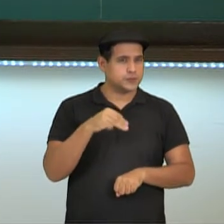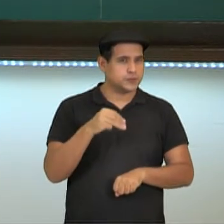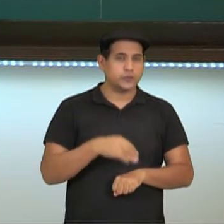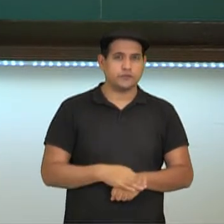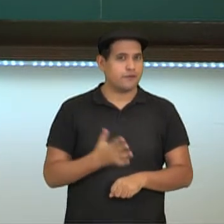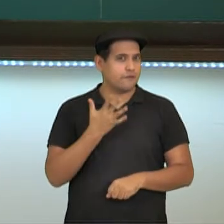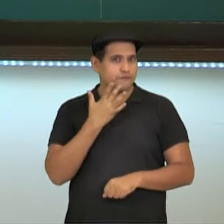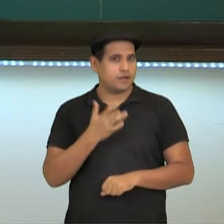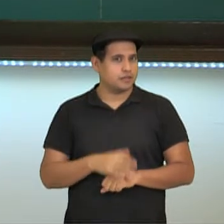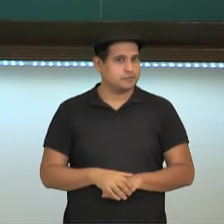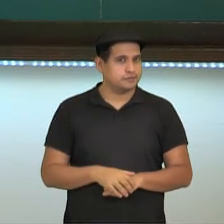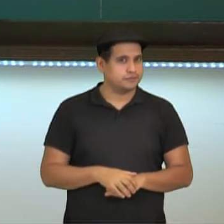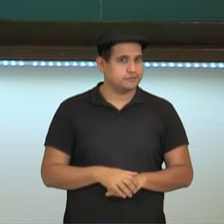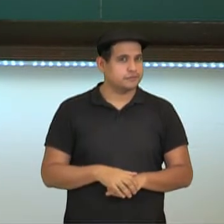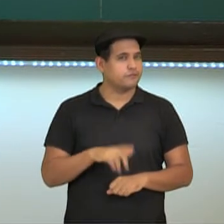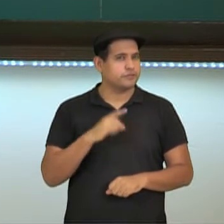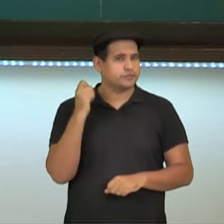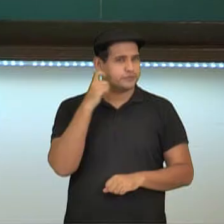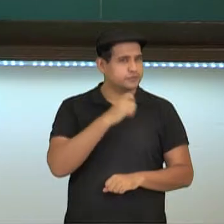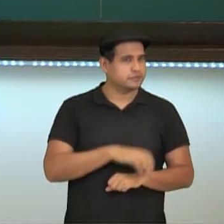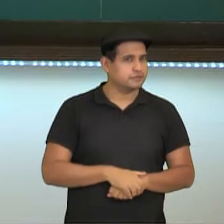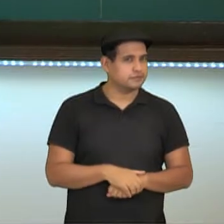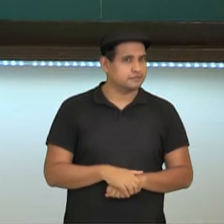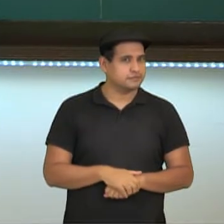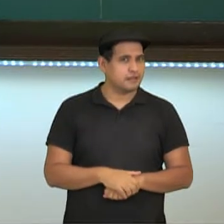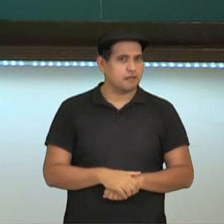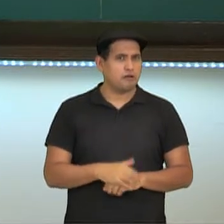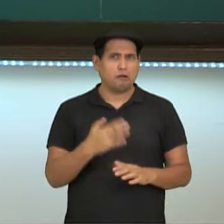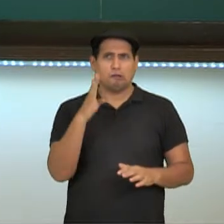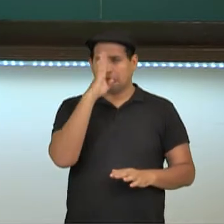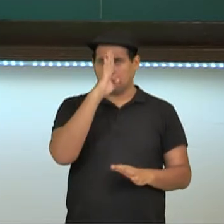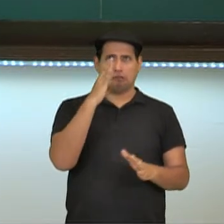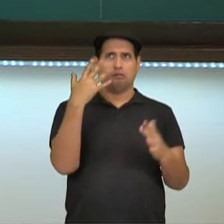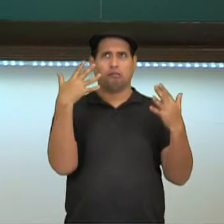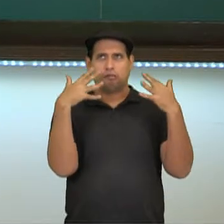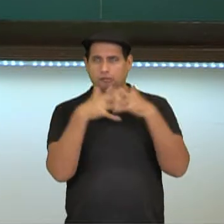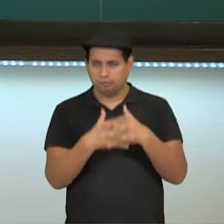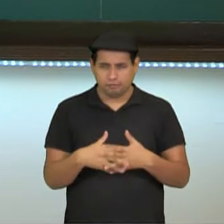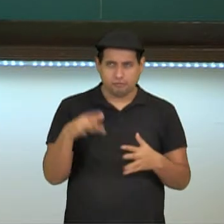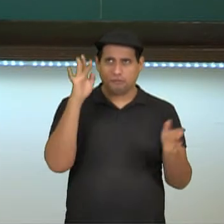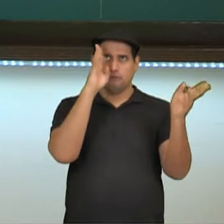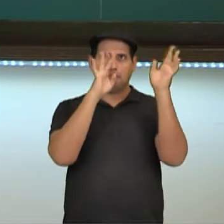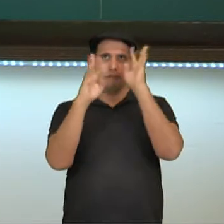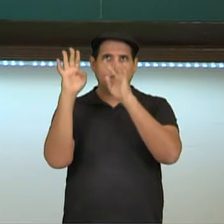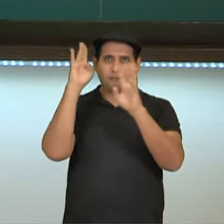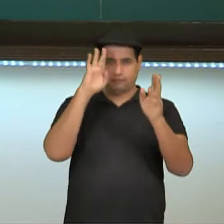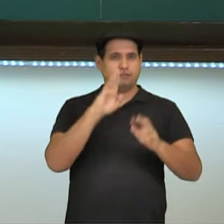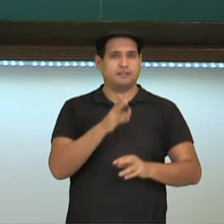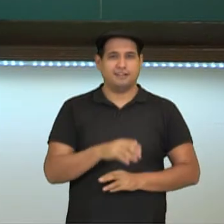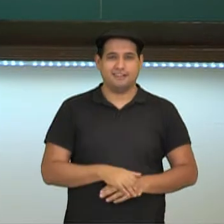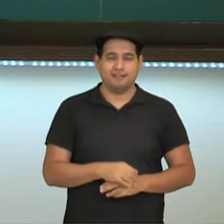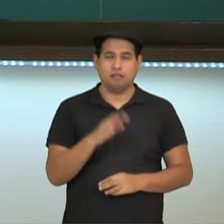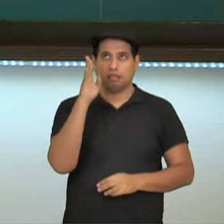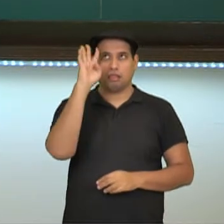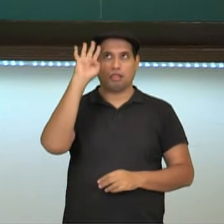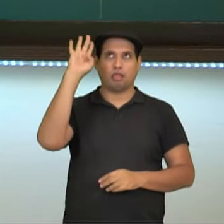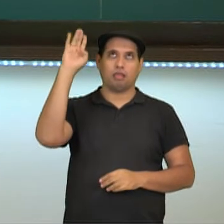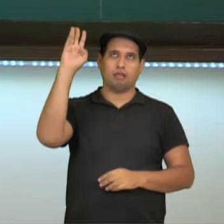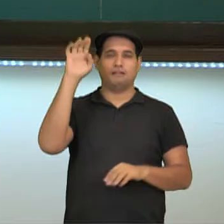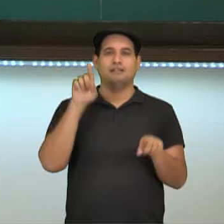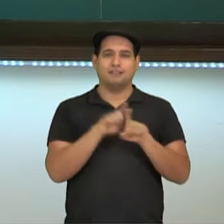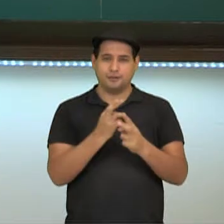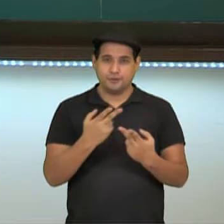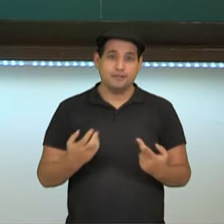Foi fácil? Foi muito difícil? Se perderam no meio dos pensamentos ali? Se distraíram com